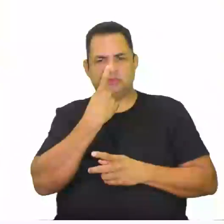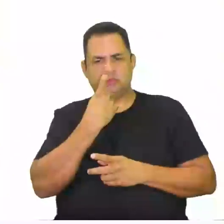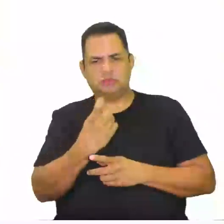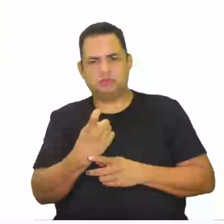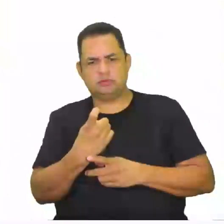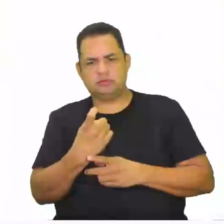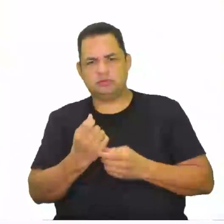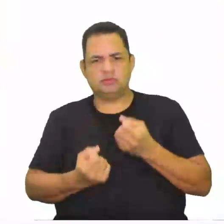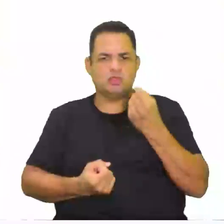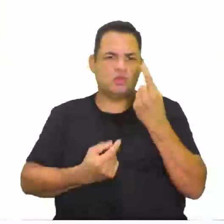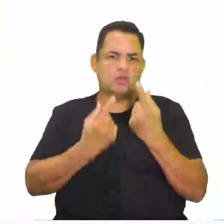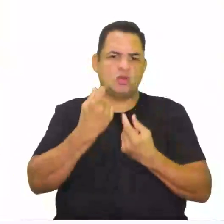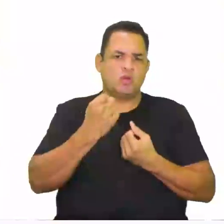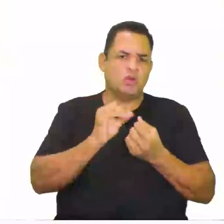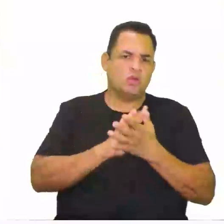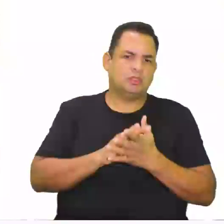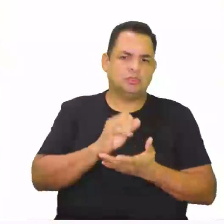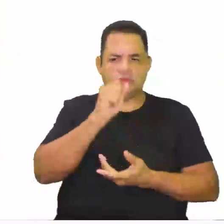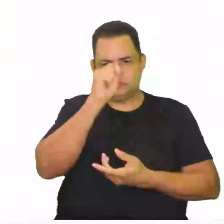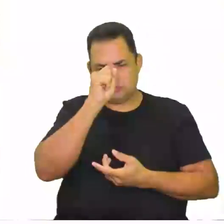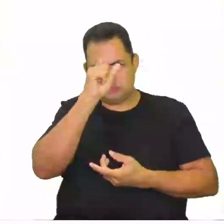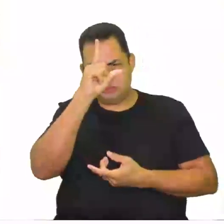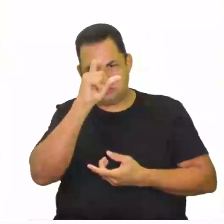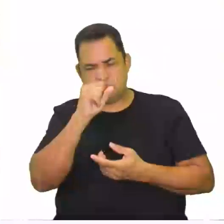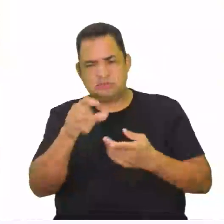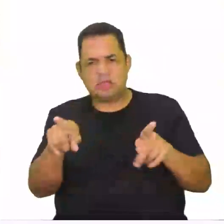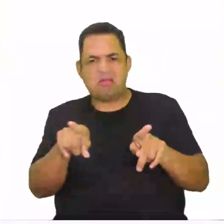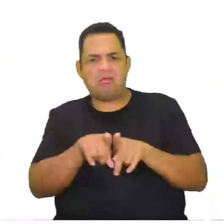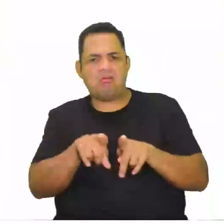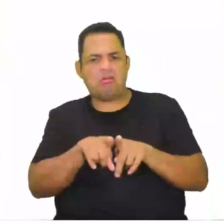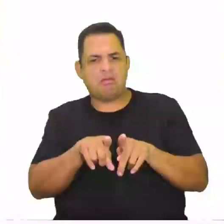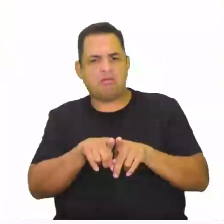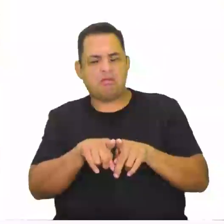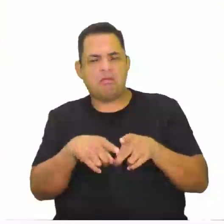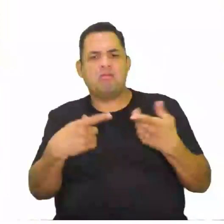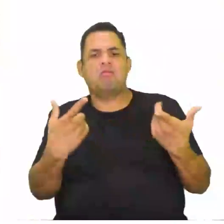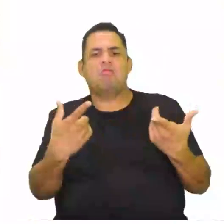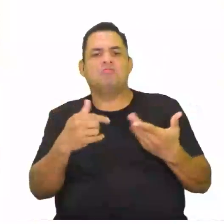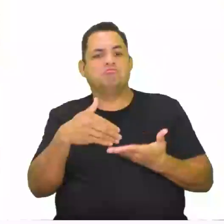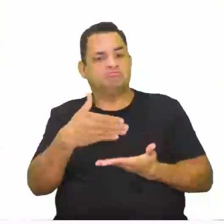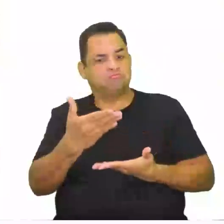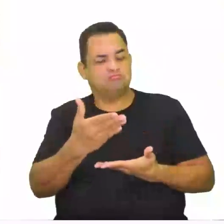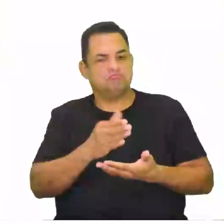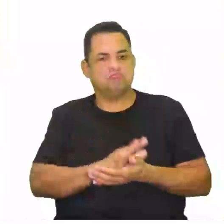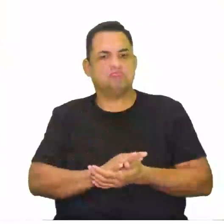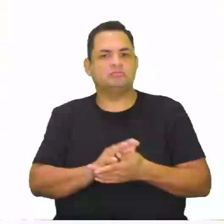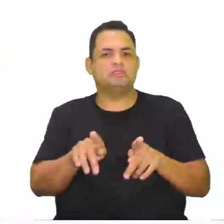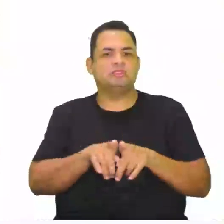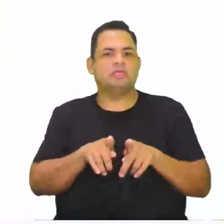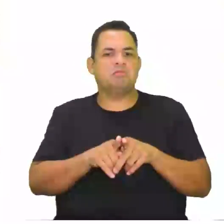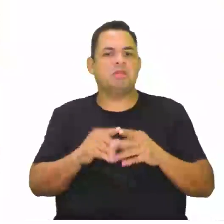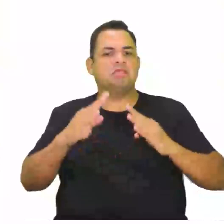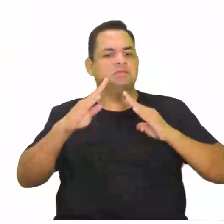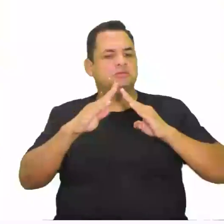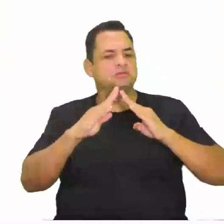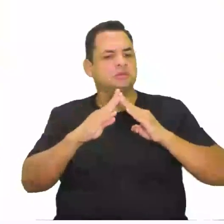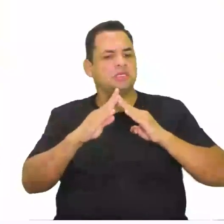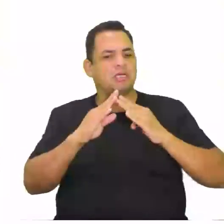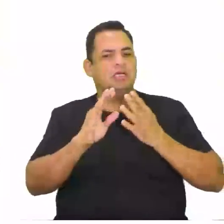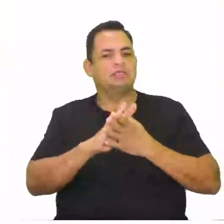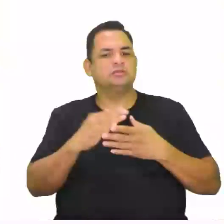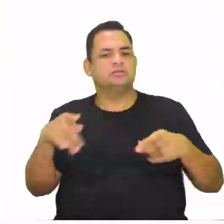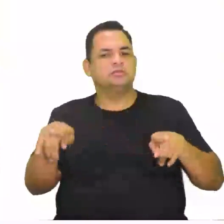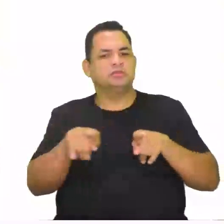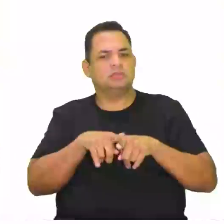Tanto alguns de origem hospitalar, que acaba indo para lá também, e o lixo doméstico, o lixo